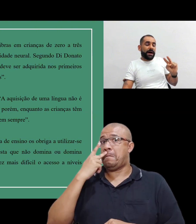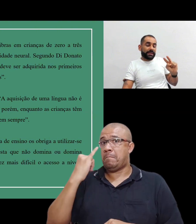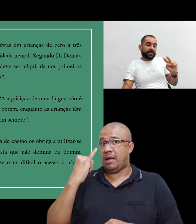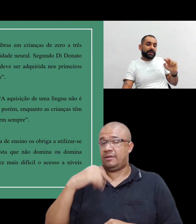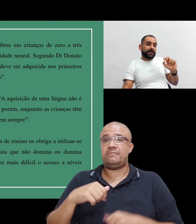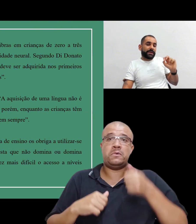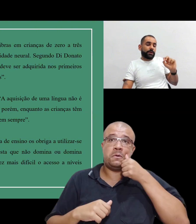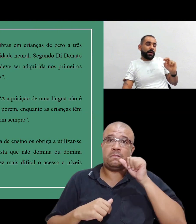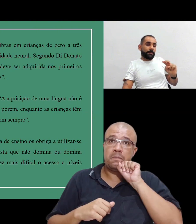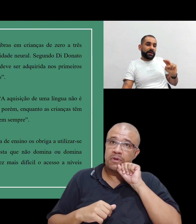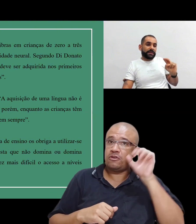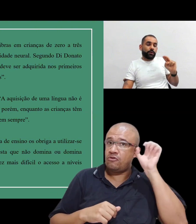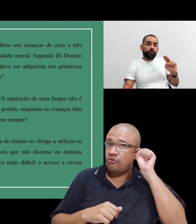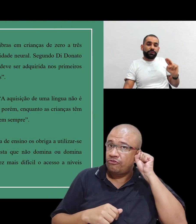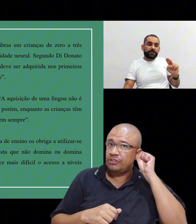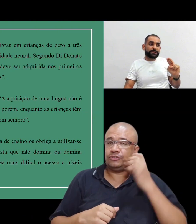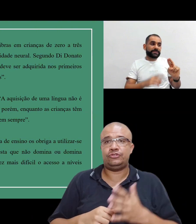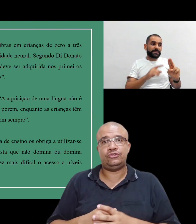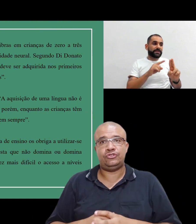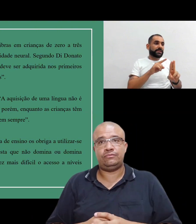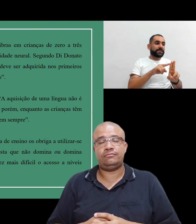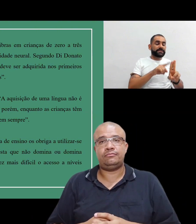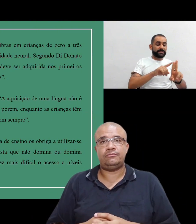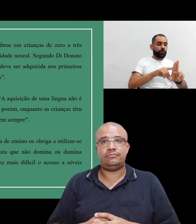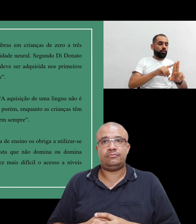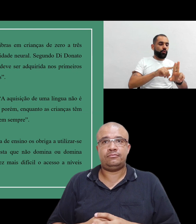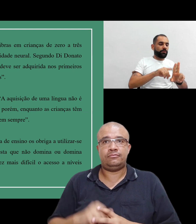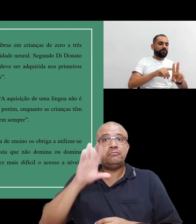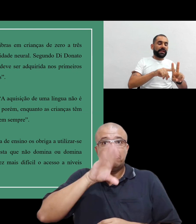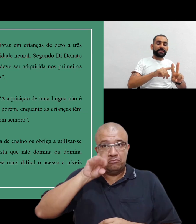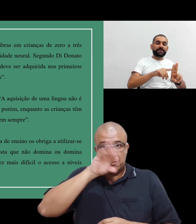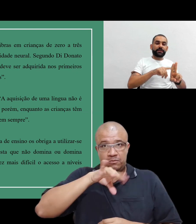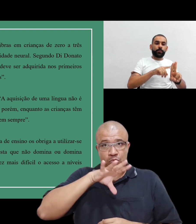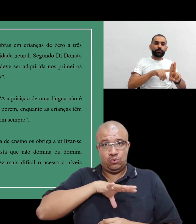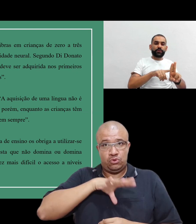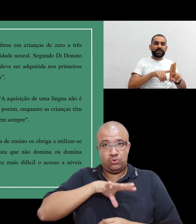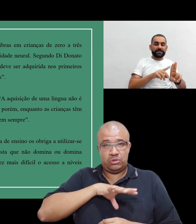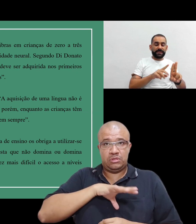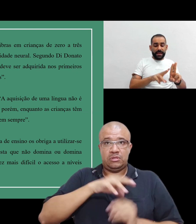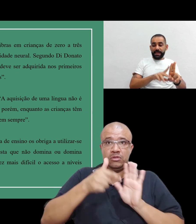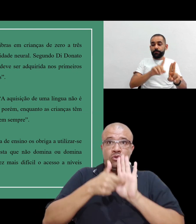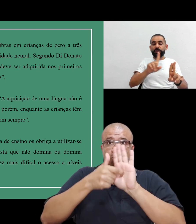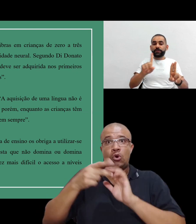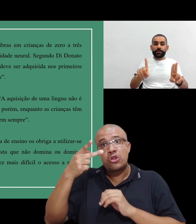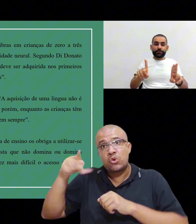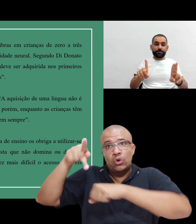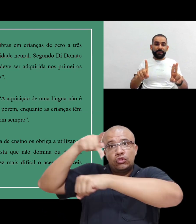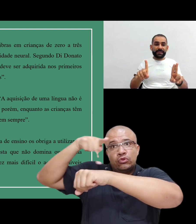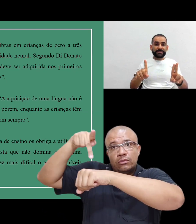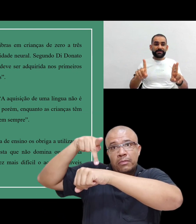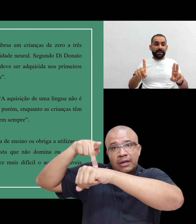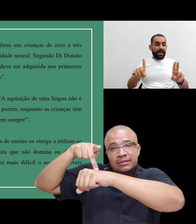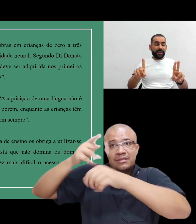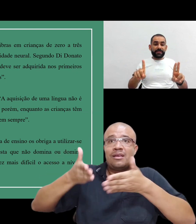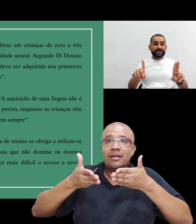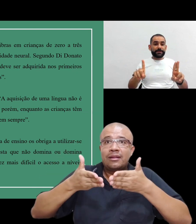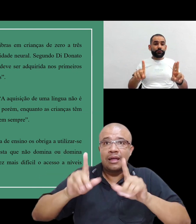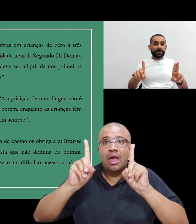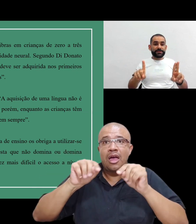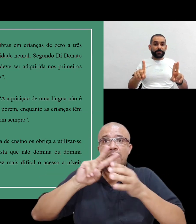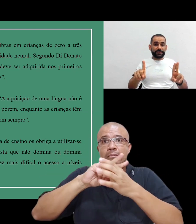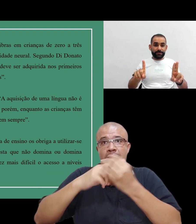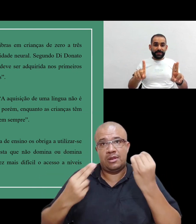um pai e uma mãe ouvintes que são falantes da língua portuguesa e moram em outro país, ela